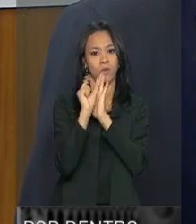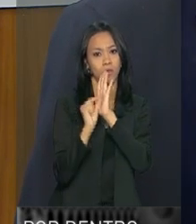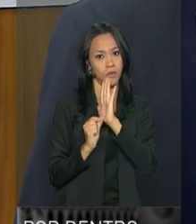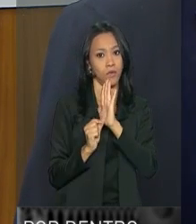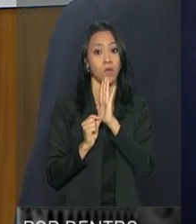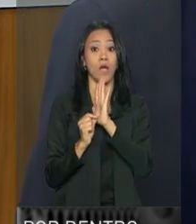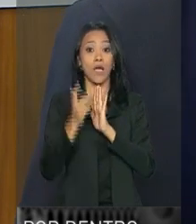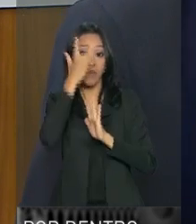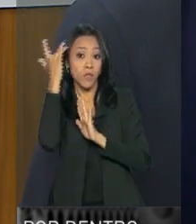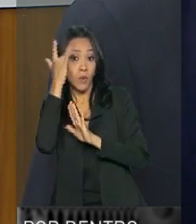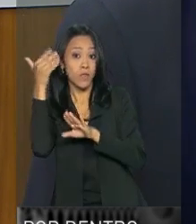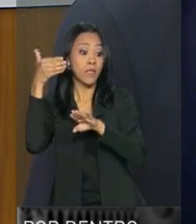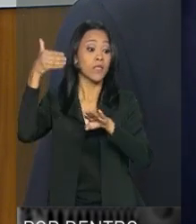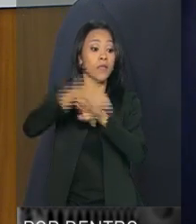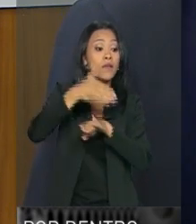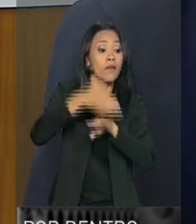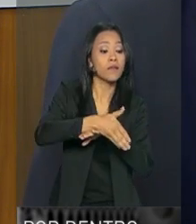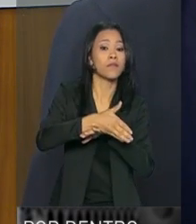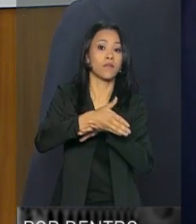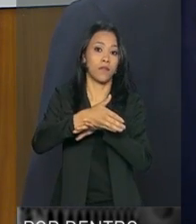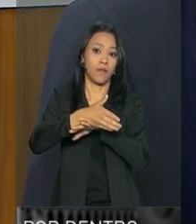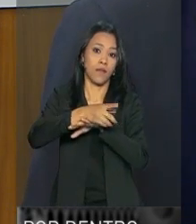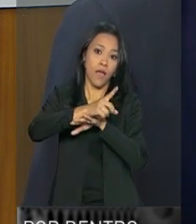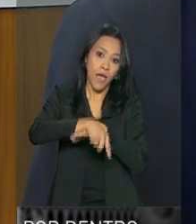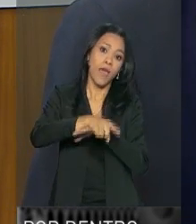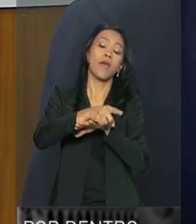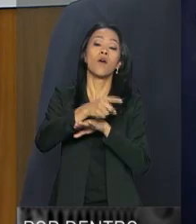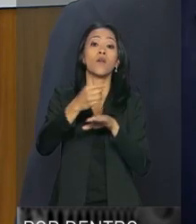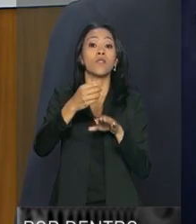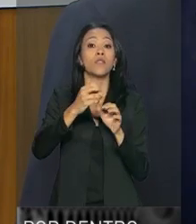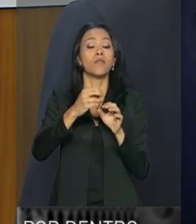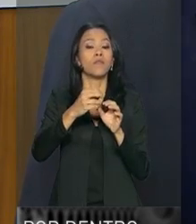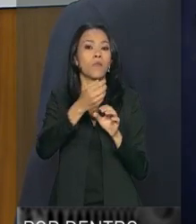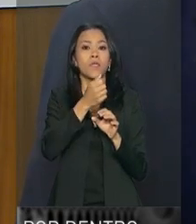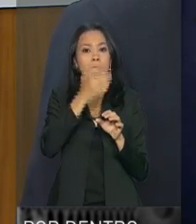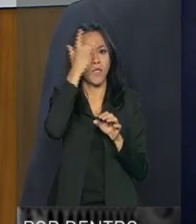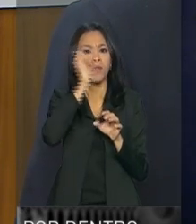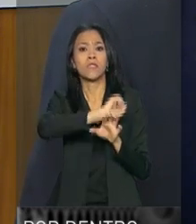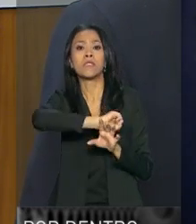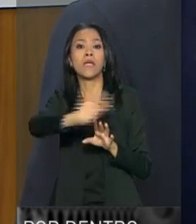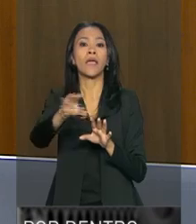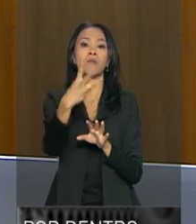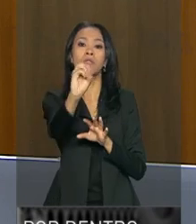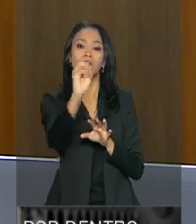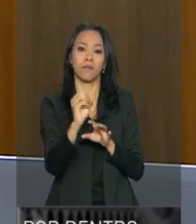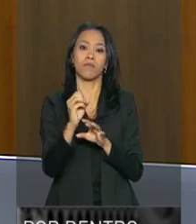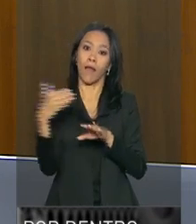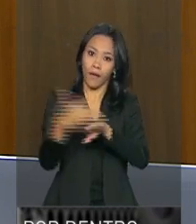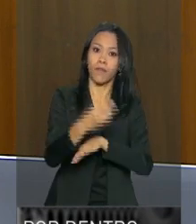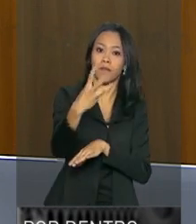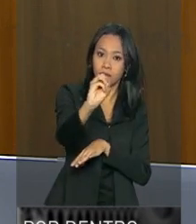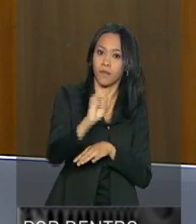entre mais exatamente no máximo o número das pessoas que vão sair ou seja nós não vamos aumentar o número de servidores públicos no